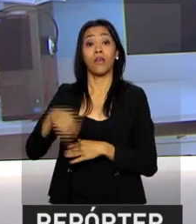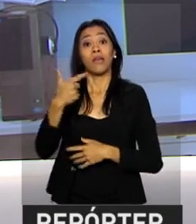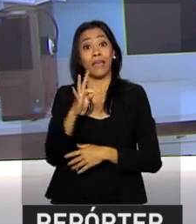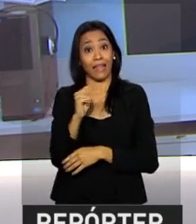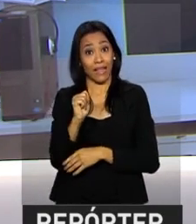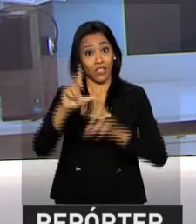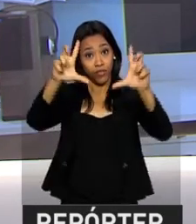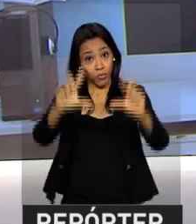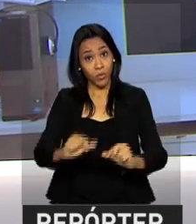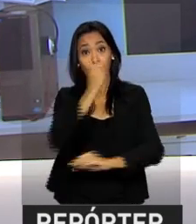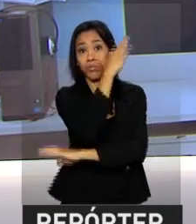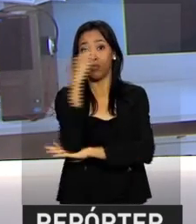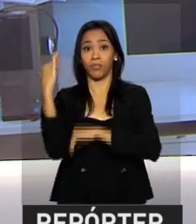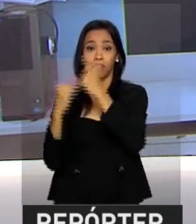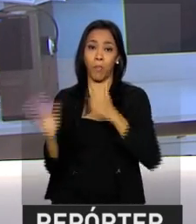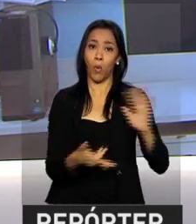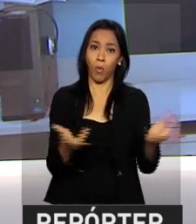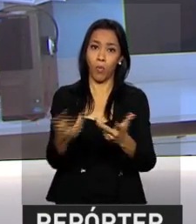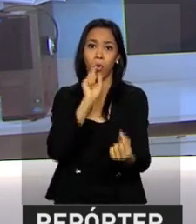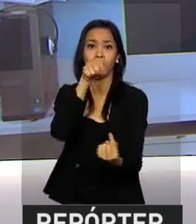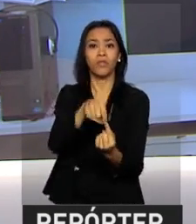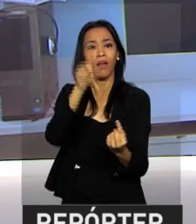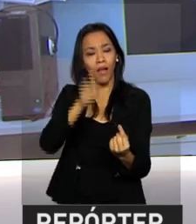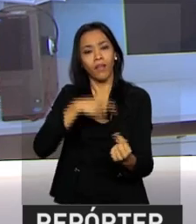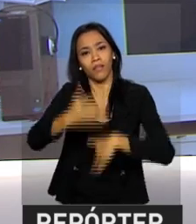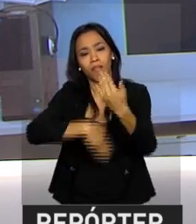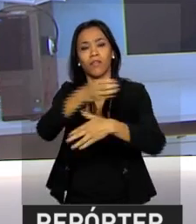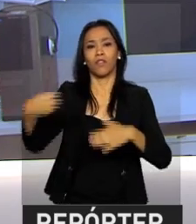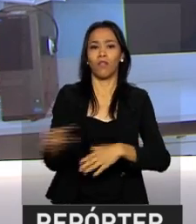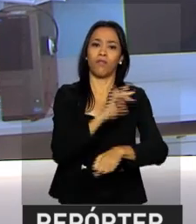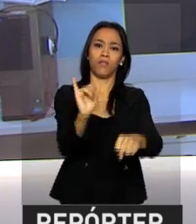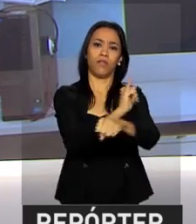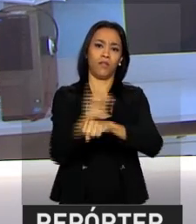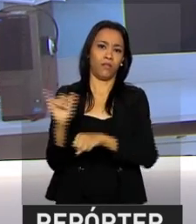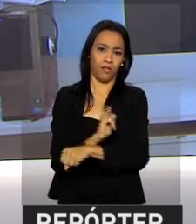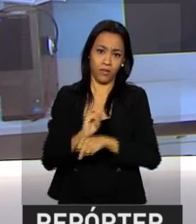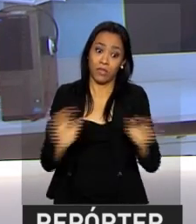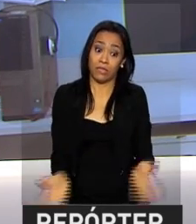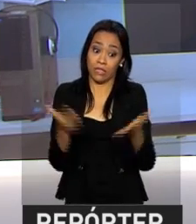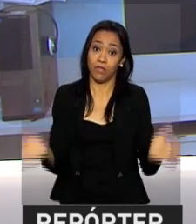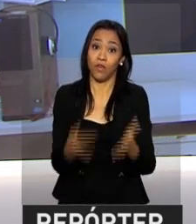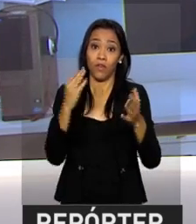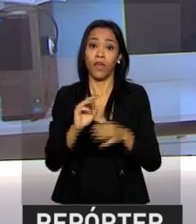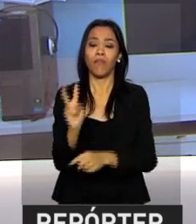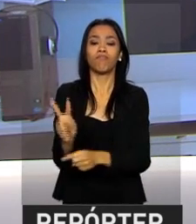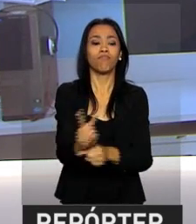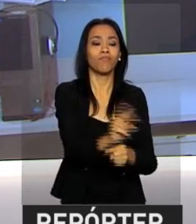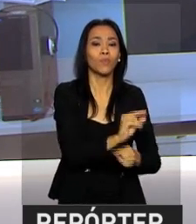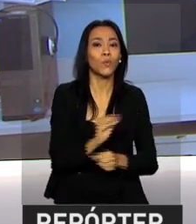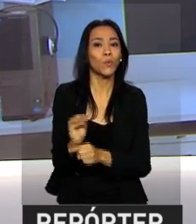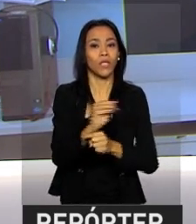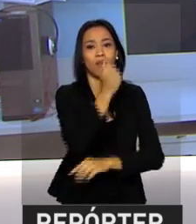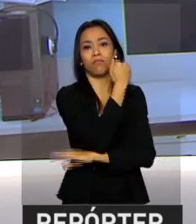amazônica caiu na última década. A meta agora é desenvolver novas ações para incentivar ainda mais a conservação da